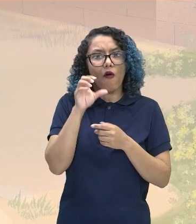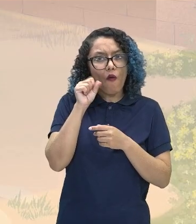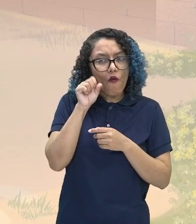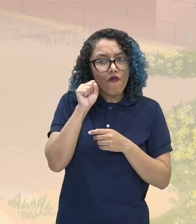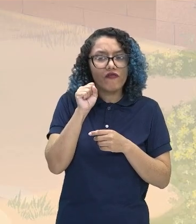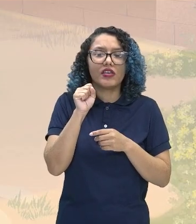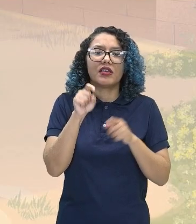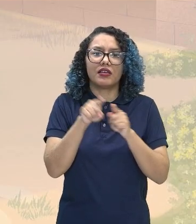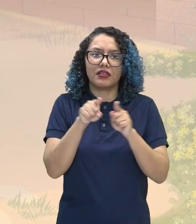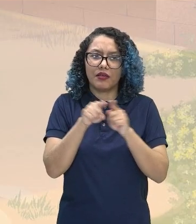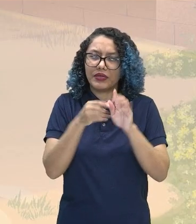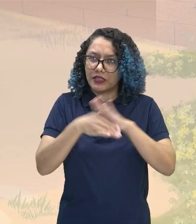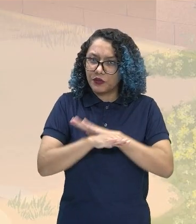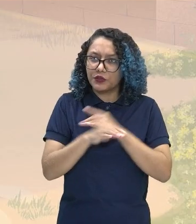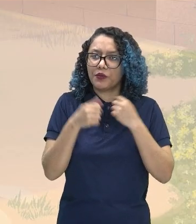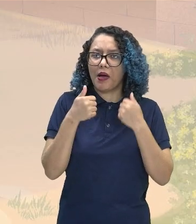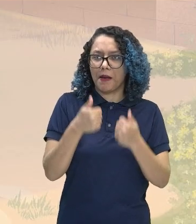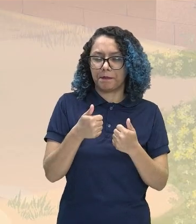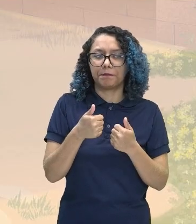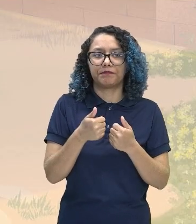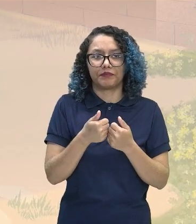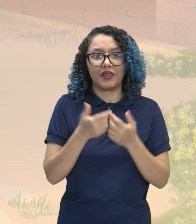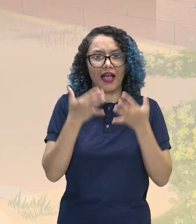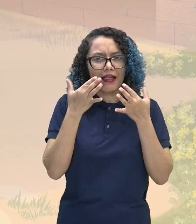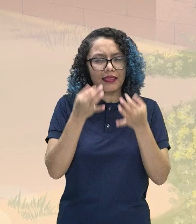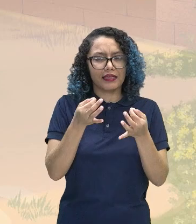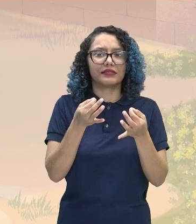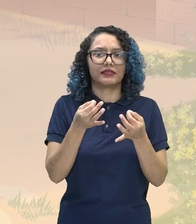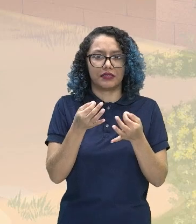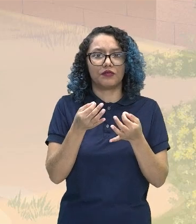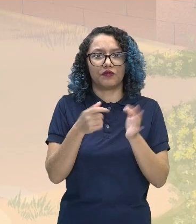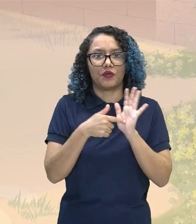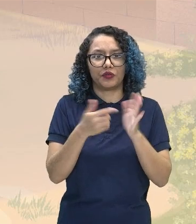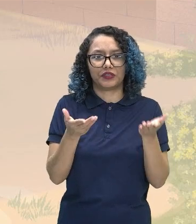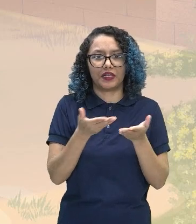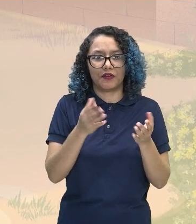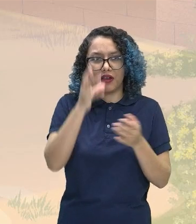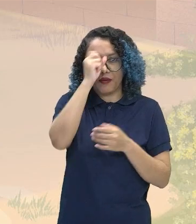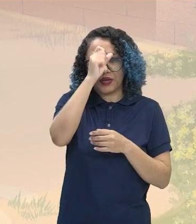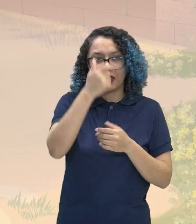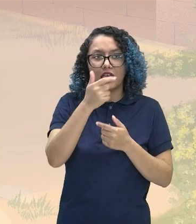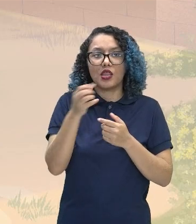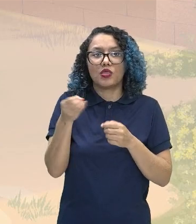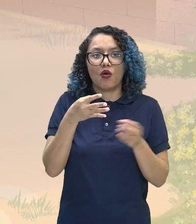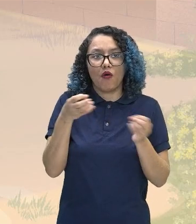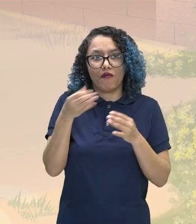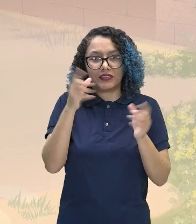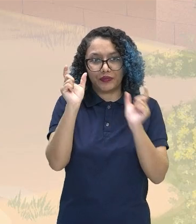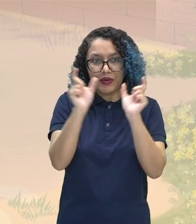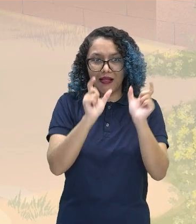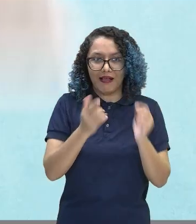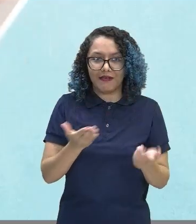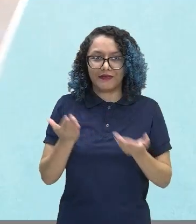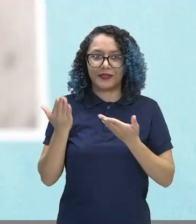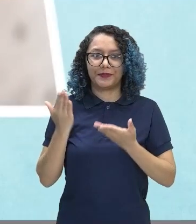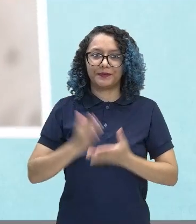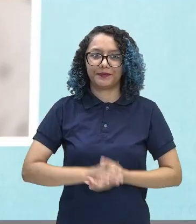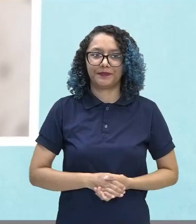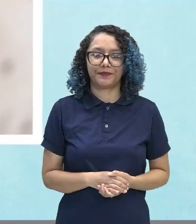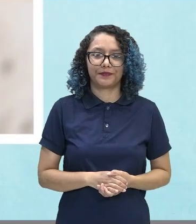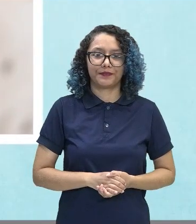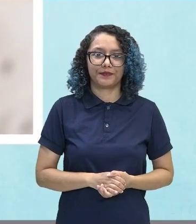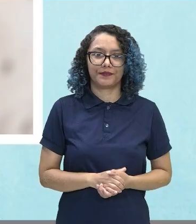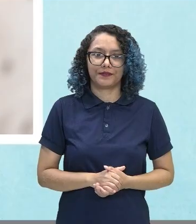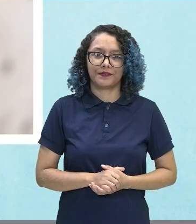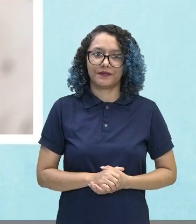se familiarizar com elas, ok? Então, bastante atenção e vamos lá aprender mais algumas palavras novas.